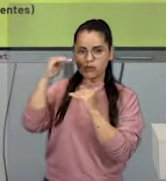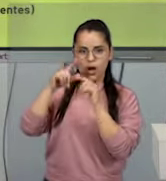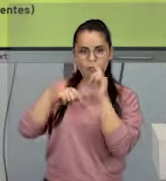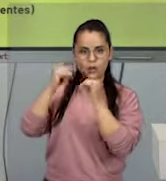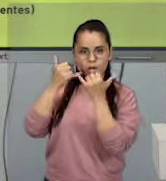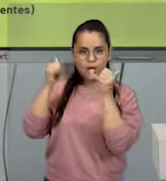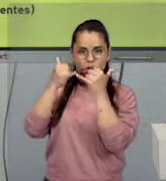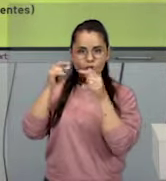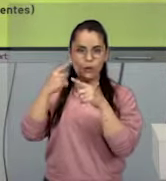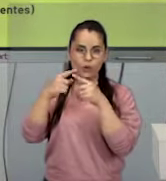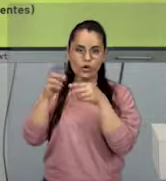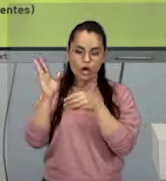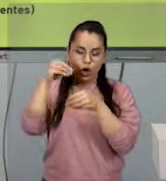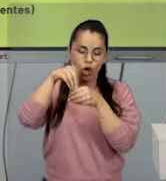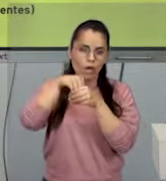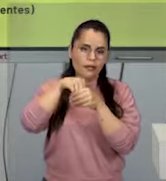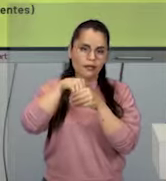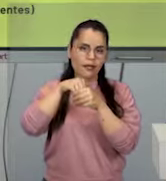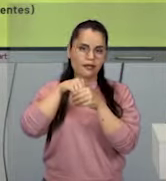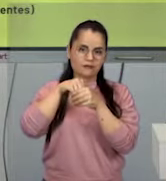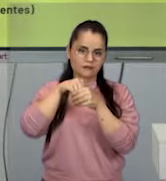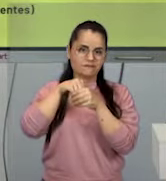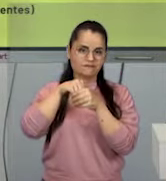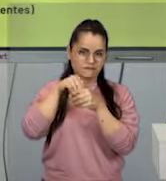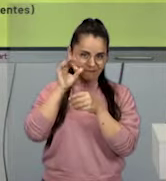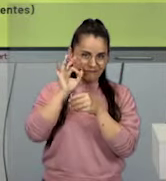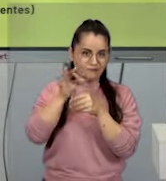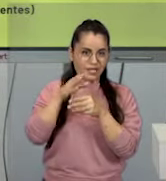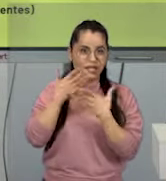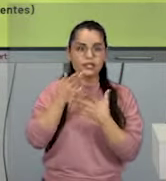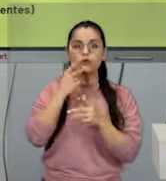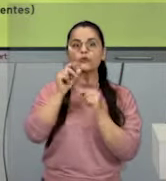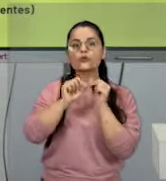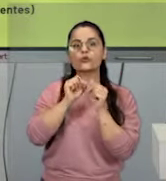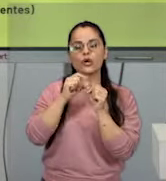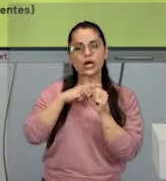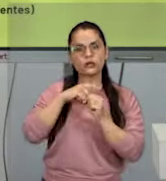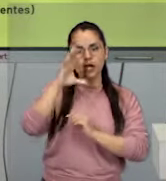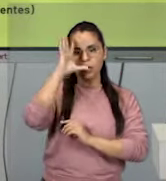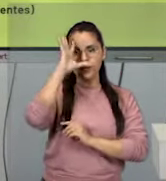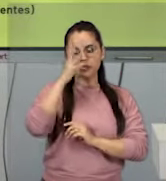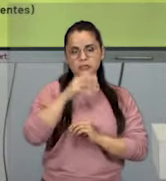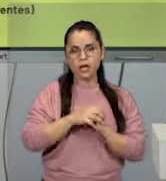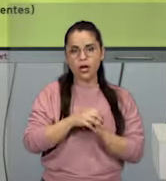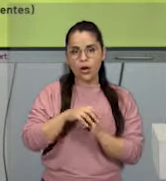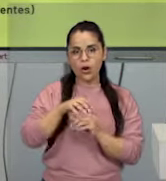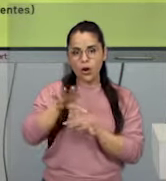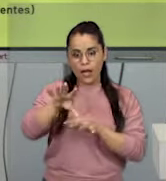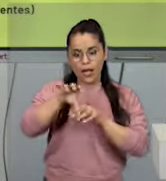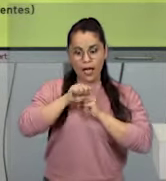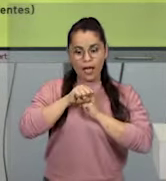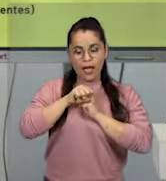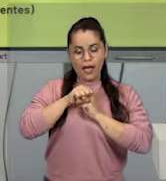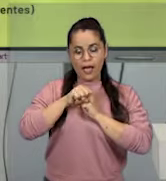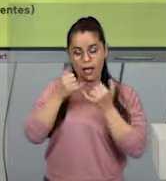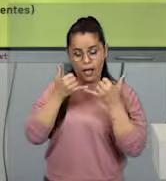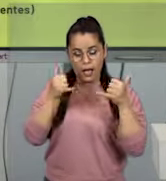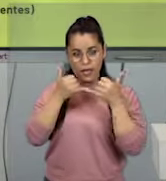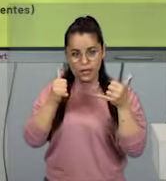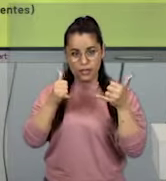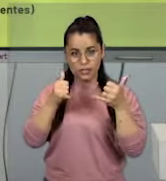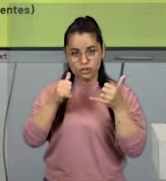porque eu coloquei energia do sistema bom então nós falamos que em uma reação endotérmica a energia